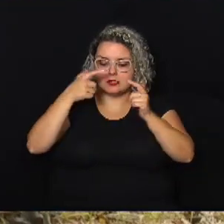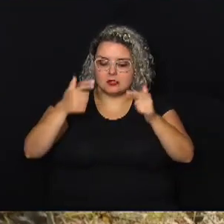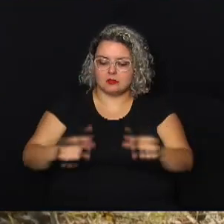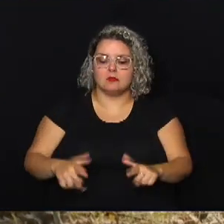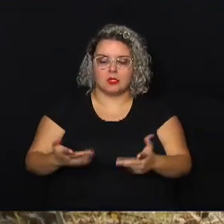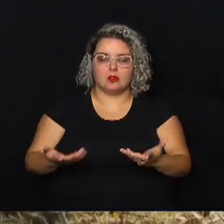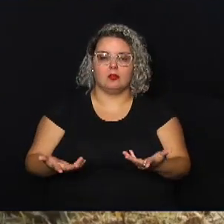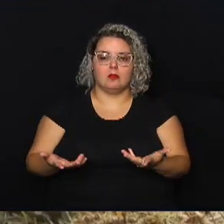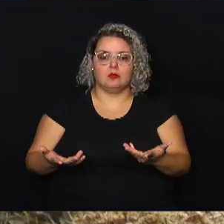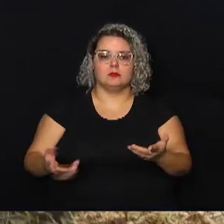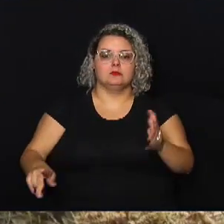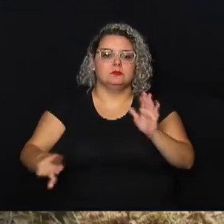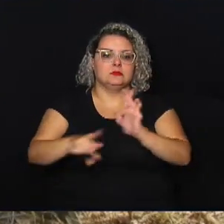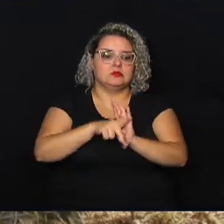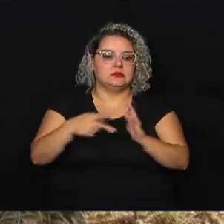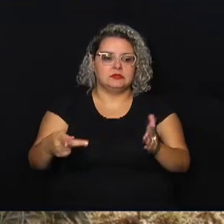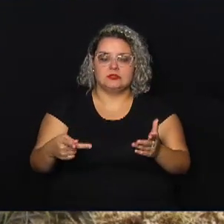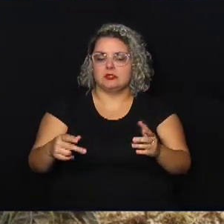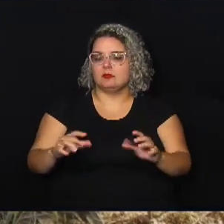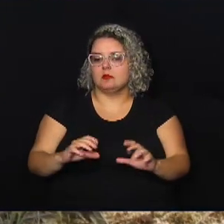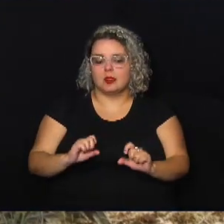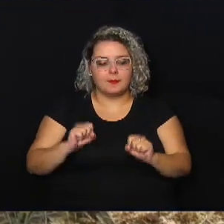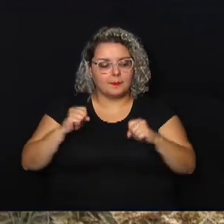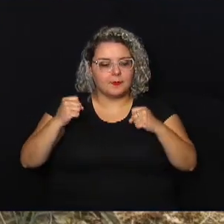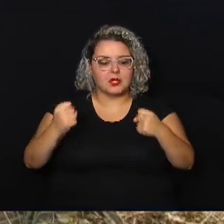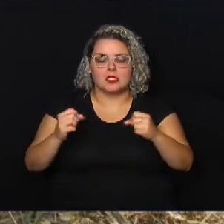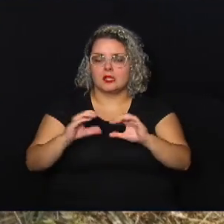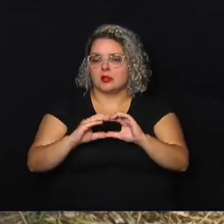coletiva. Isso é uma das coisas que dá mais prazer na vida.